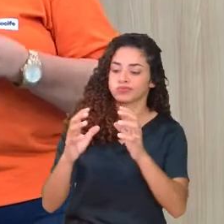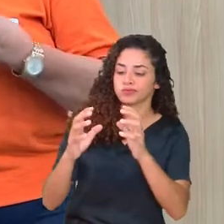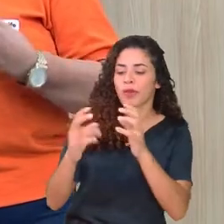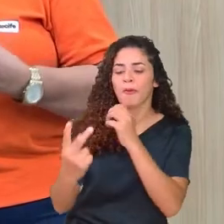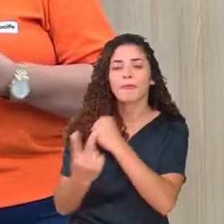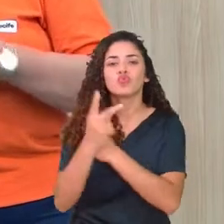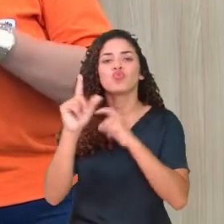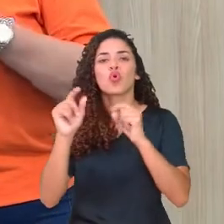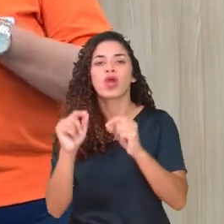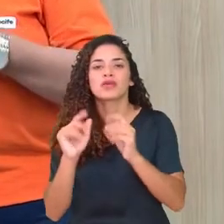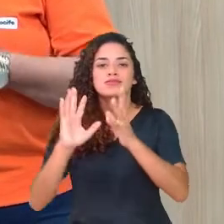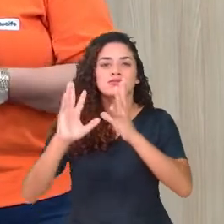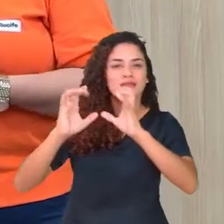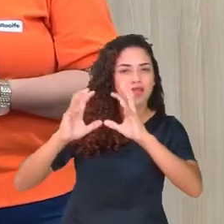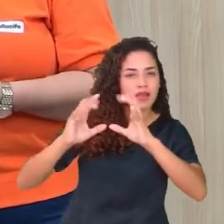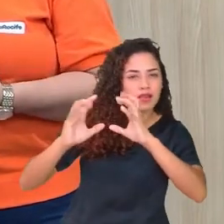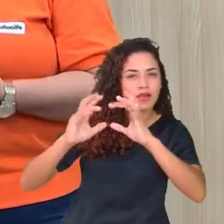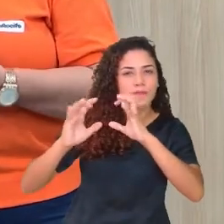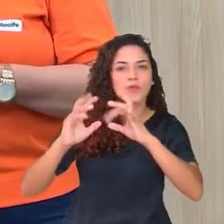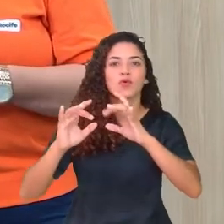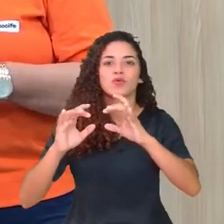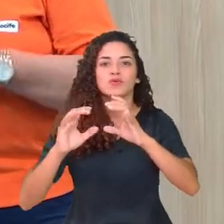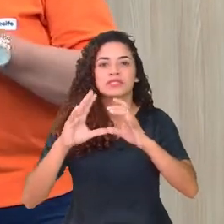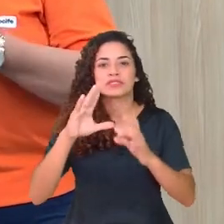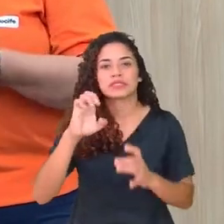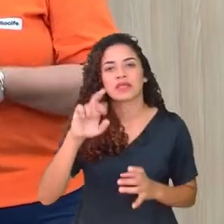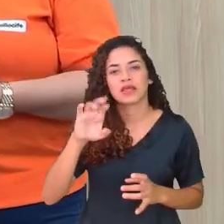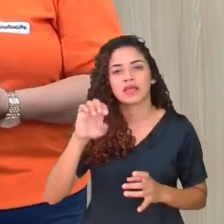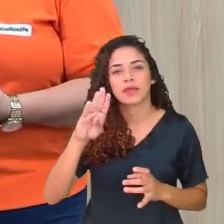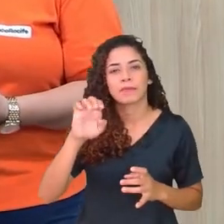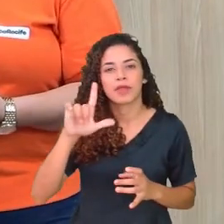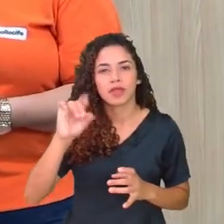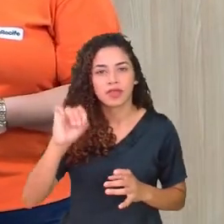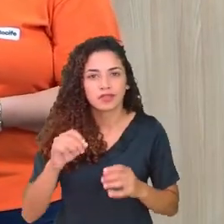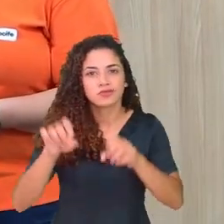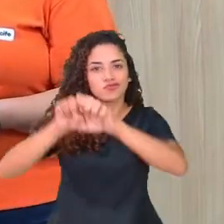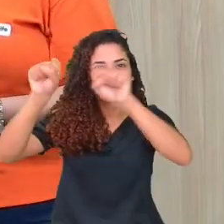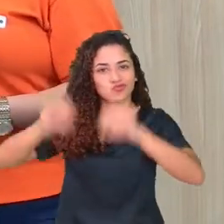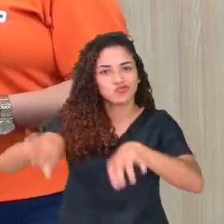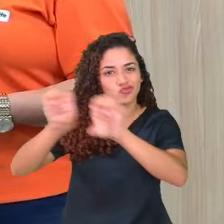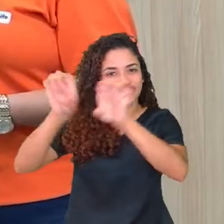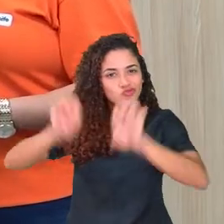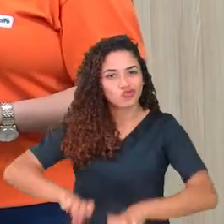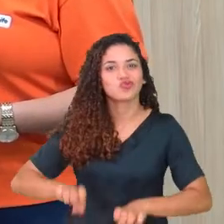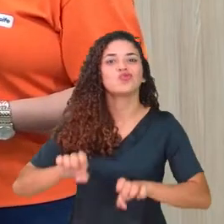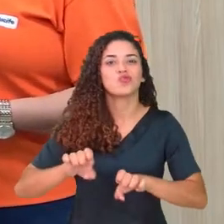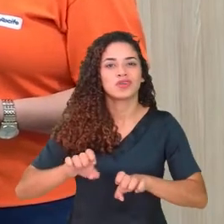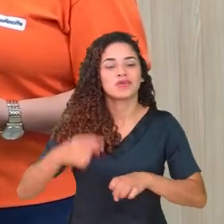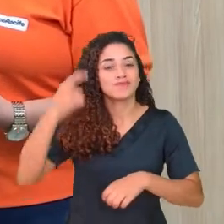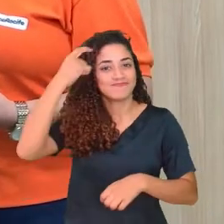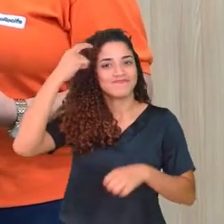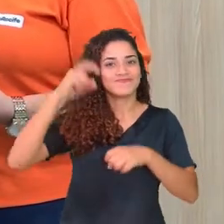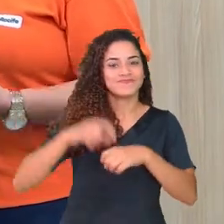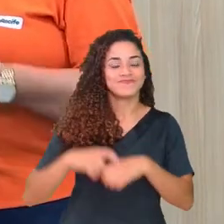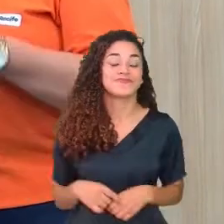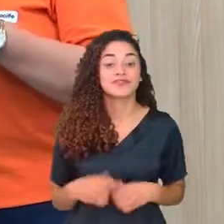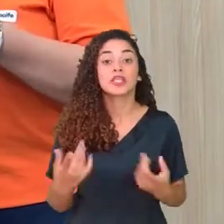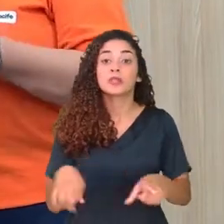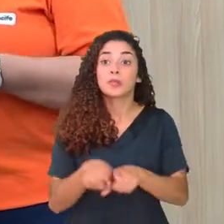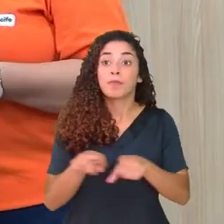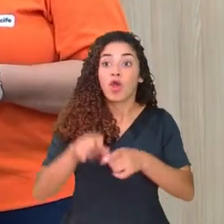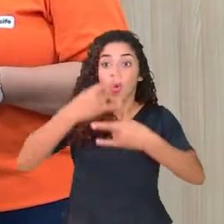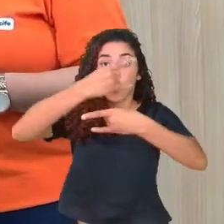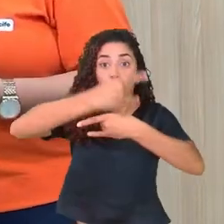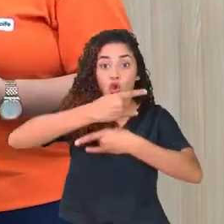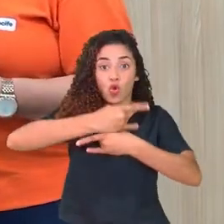o cerebelo, então toda essa estrutura do sistema nervoso central. Também na questão da coluna,